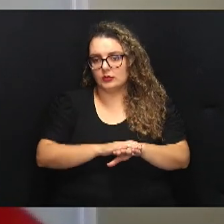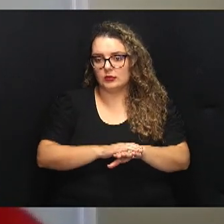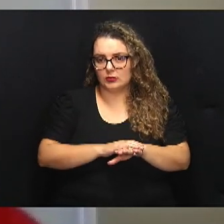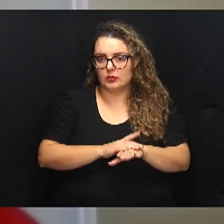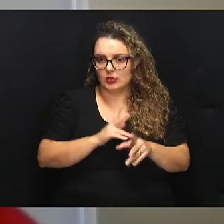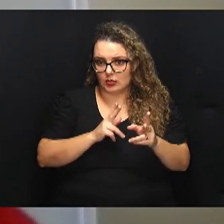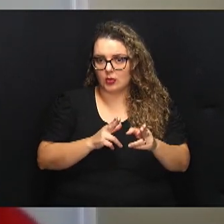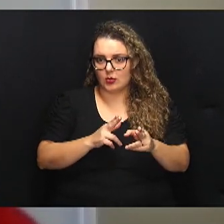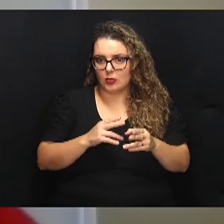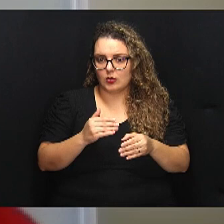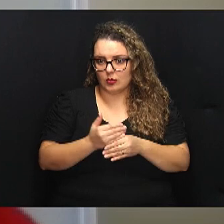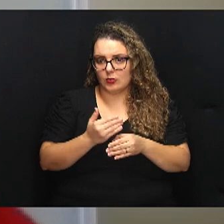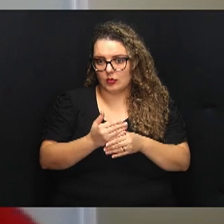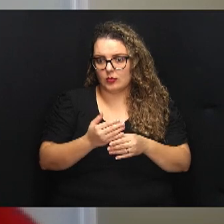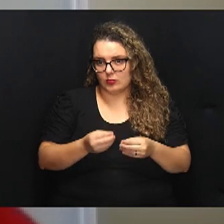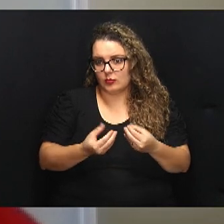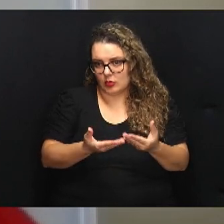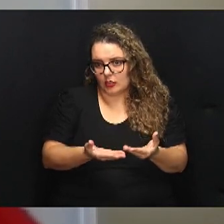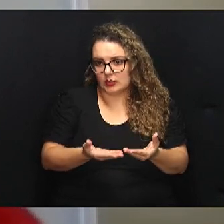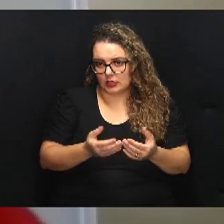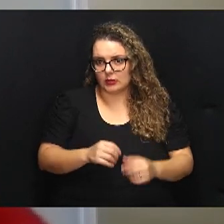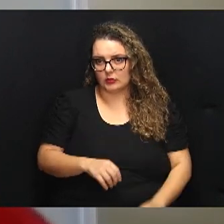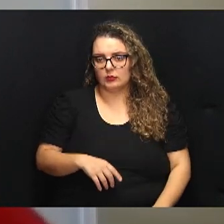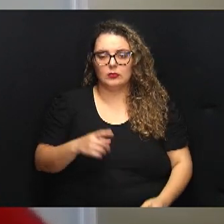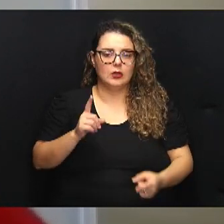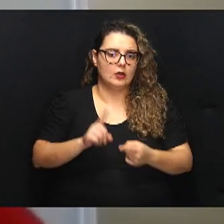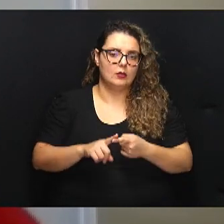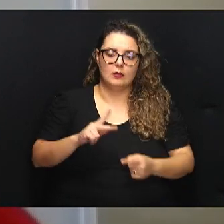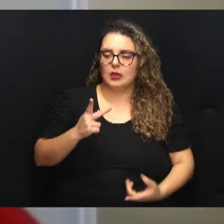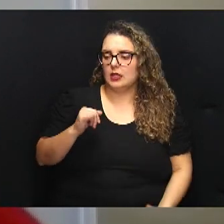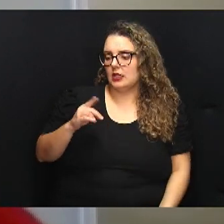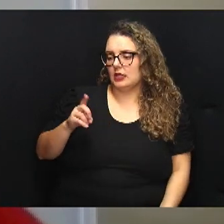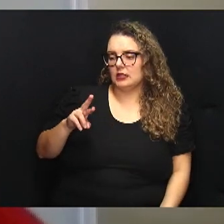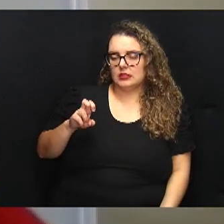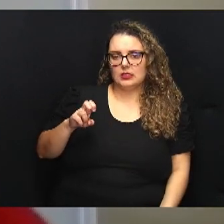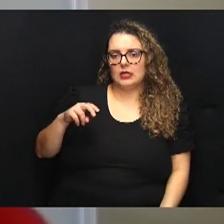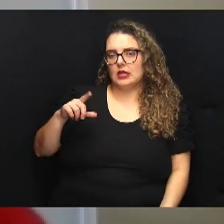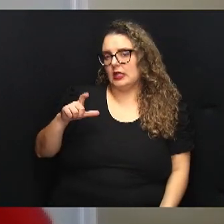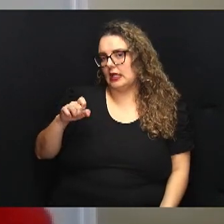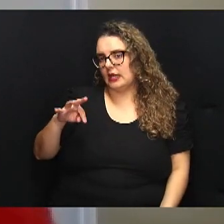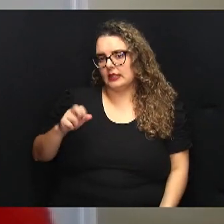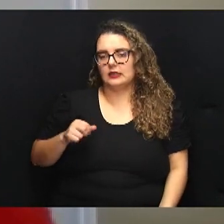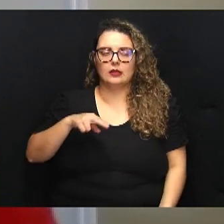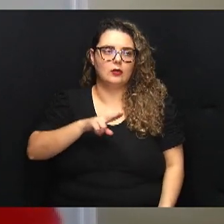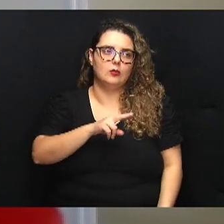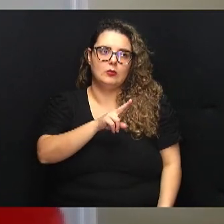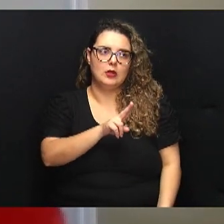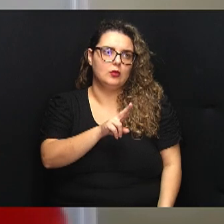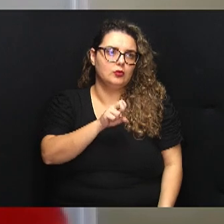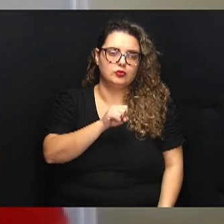o empreendimento foi implantado, ou seja, uma hidrelétrica, ou uma usina, uma